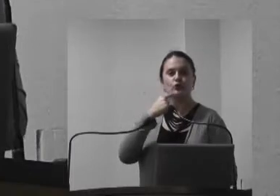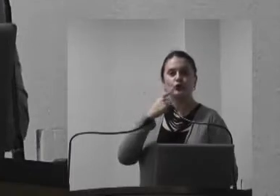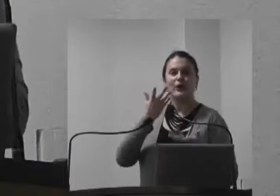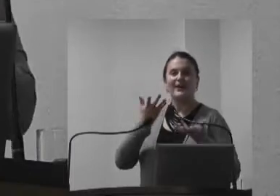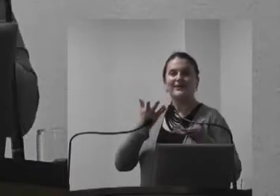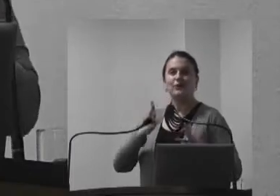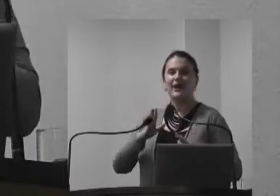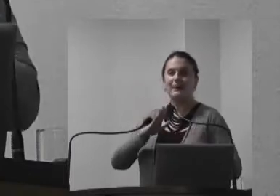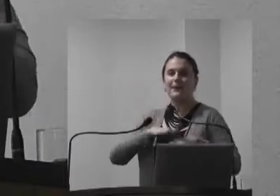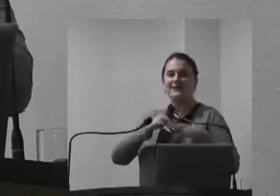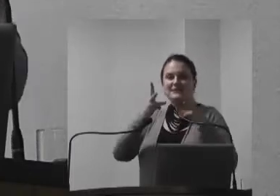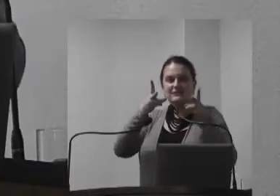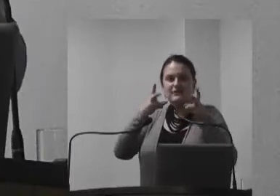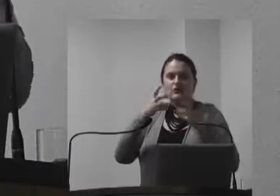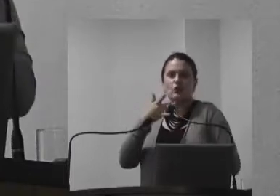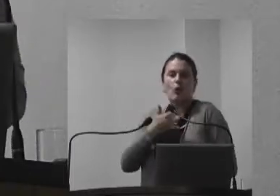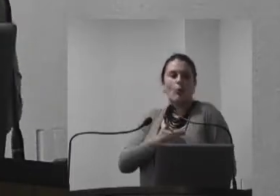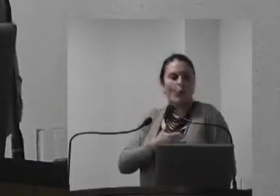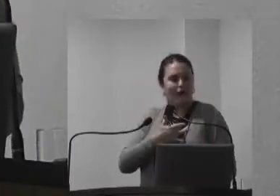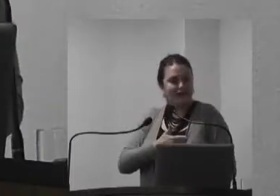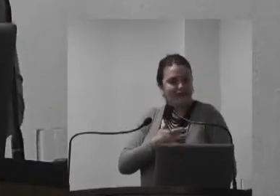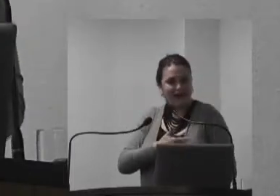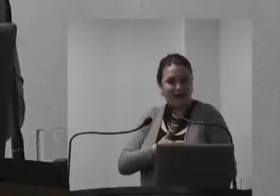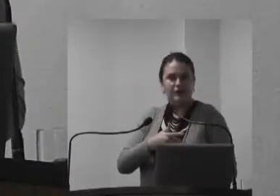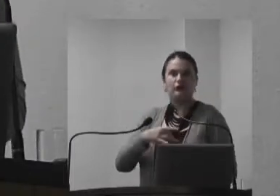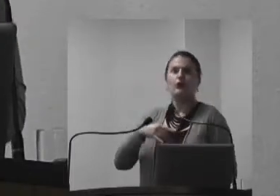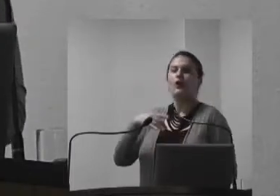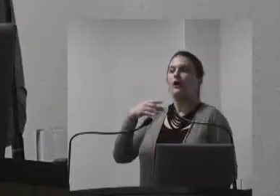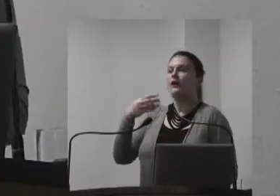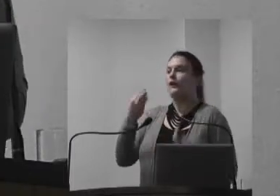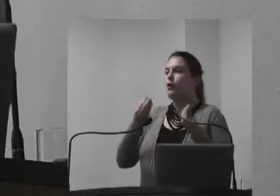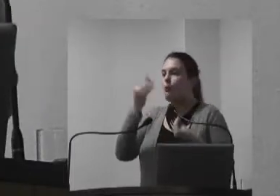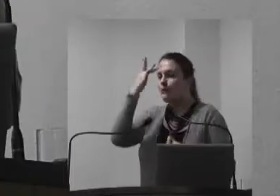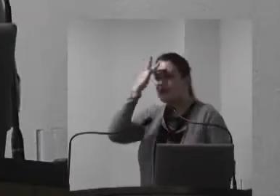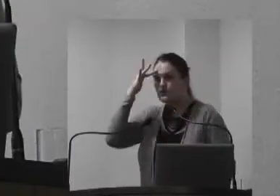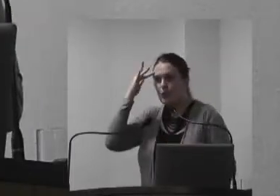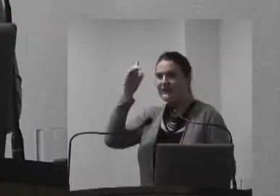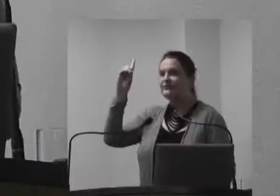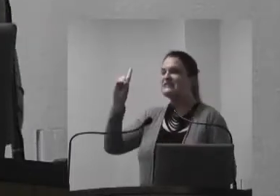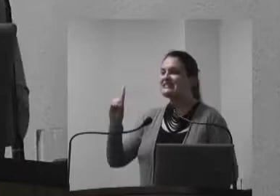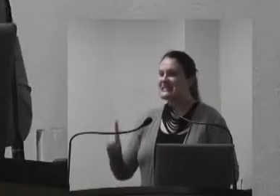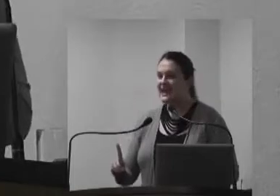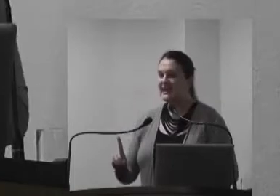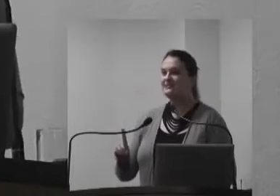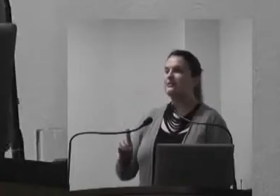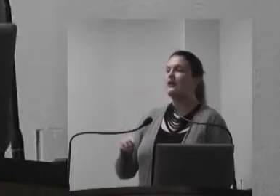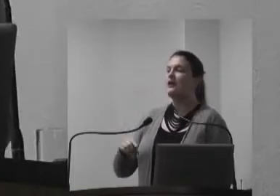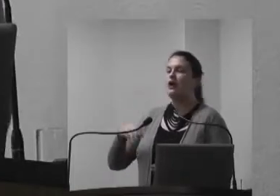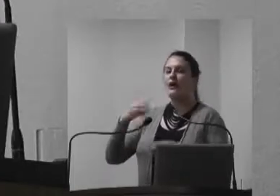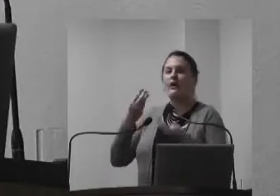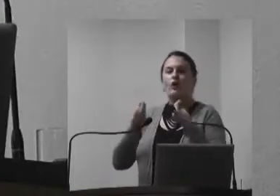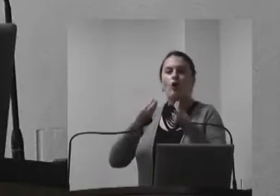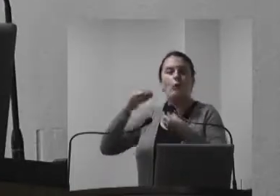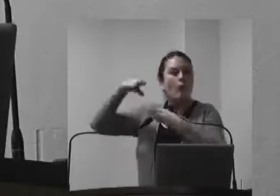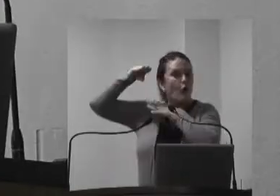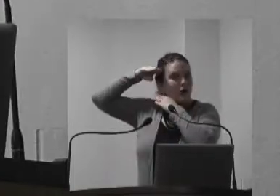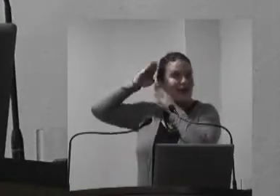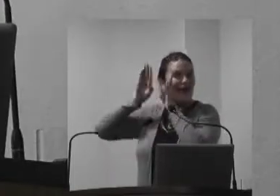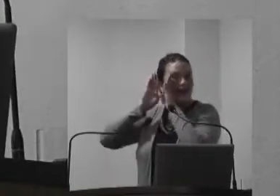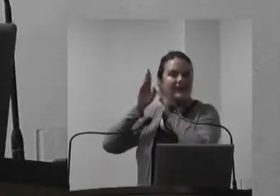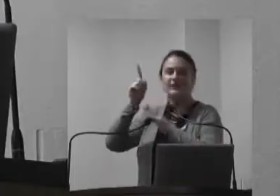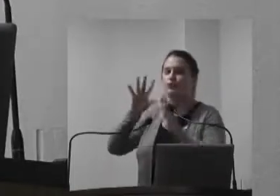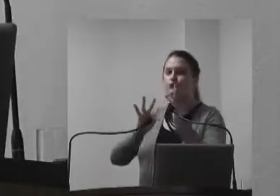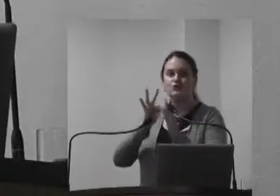O surdo, ele não quer mais ser visto como coitado, como pessoa deficiente,